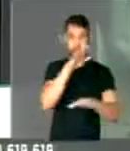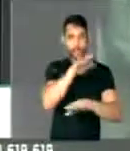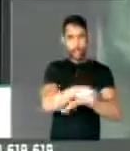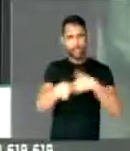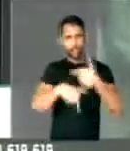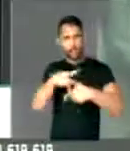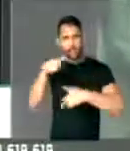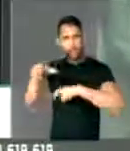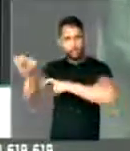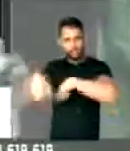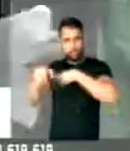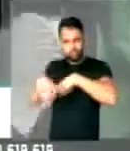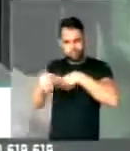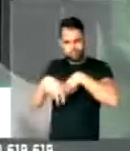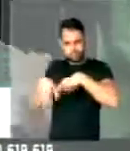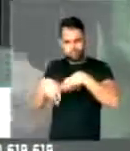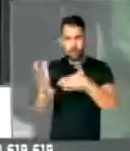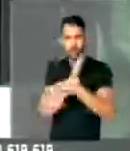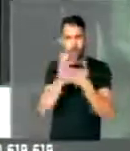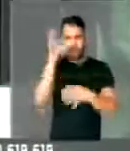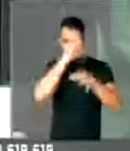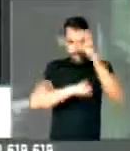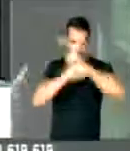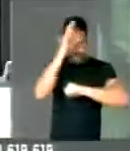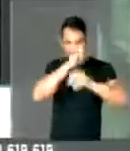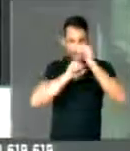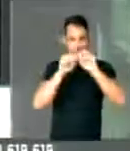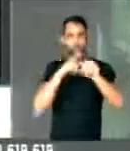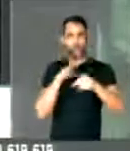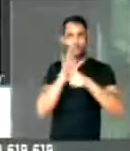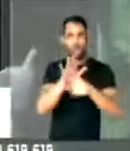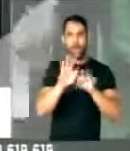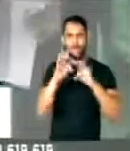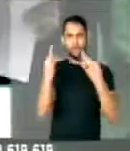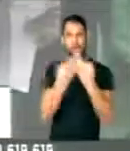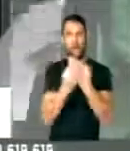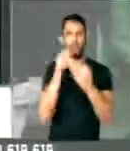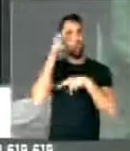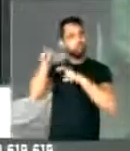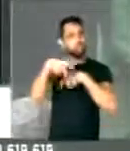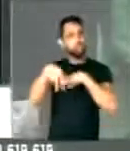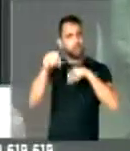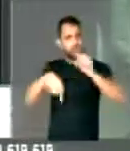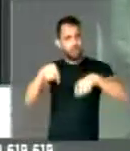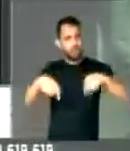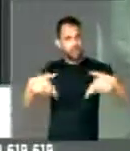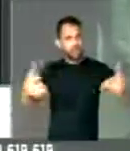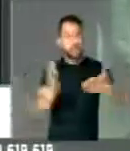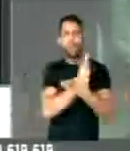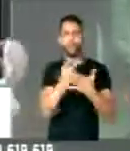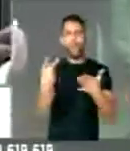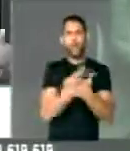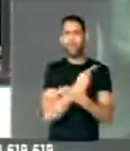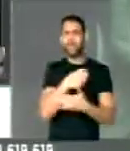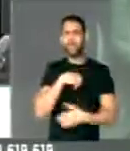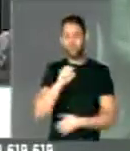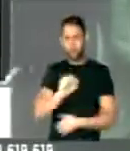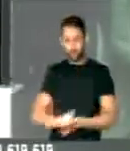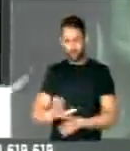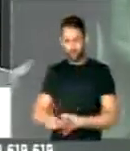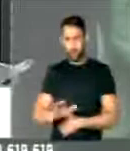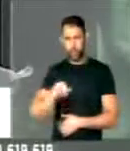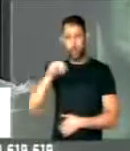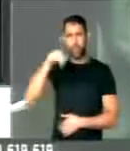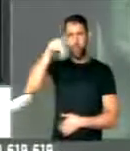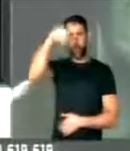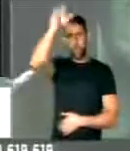na pecuária, no aprendizado da sua atividade rural. Isto, sem dúvida, acontece no sul, no